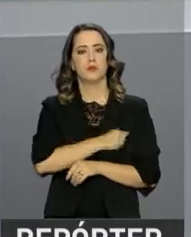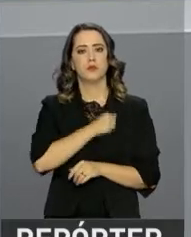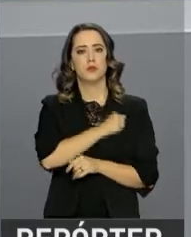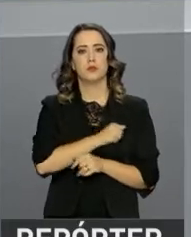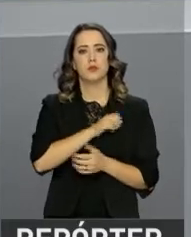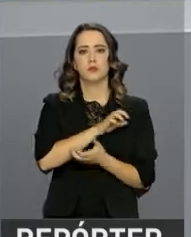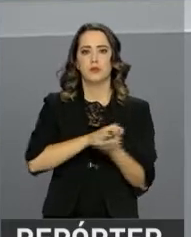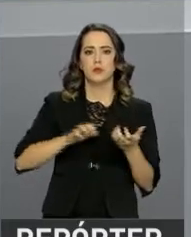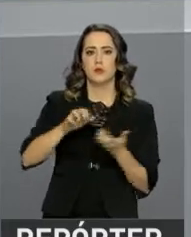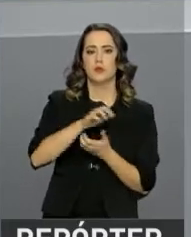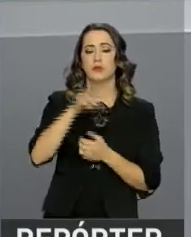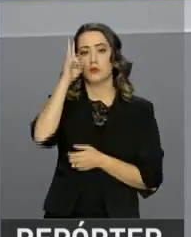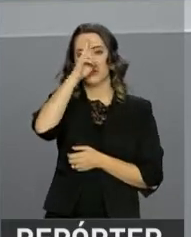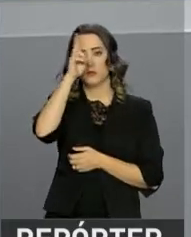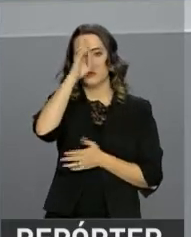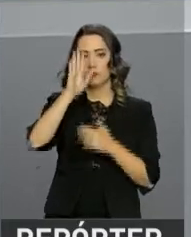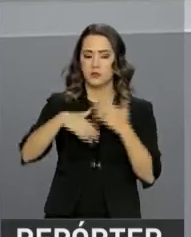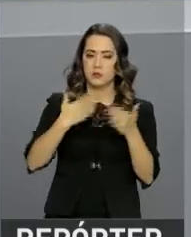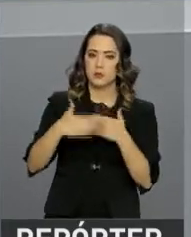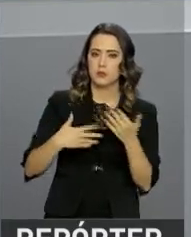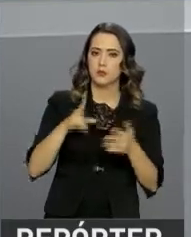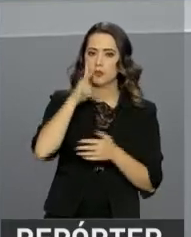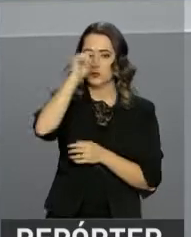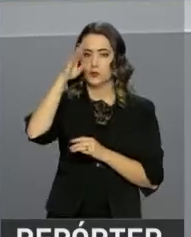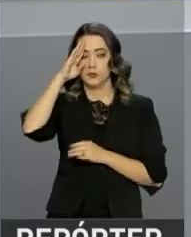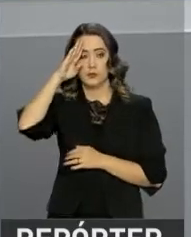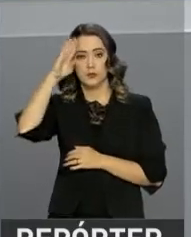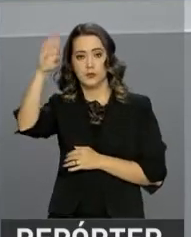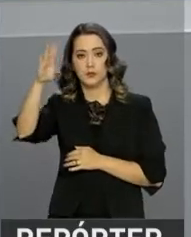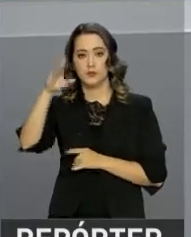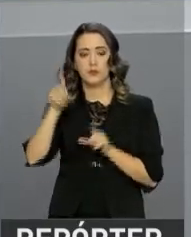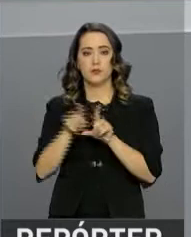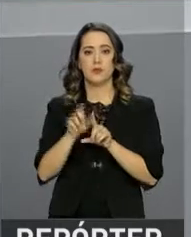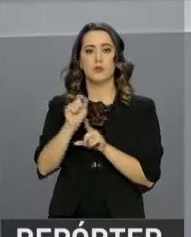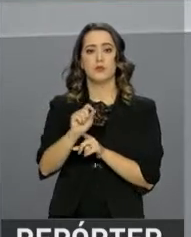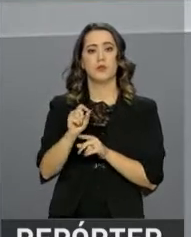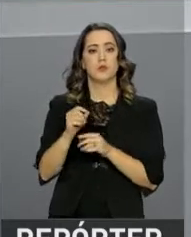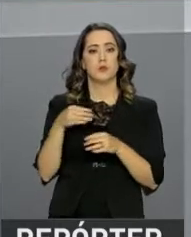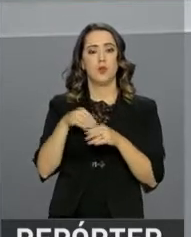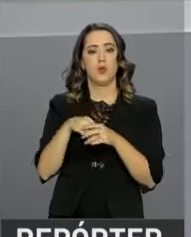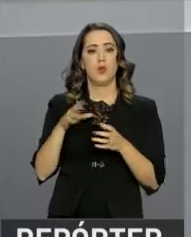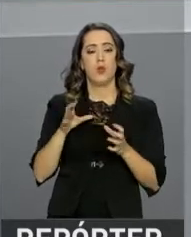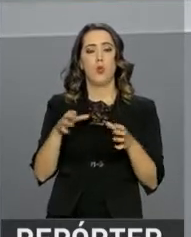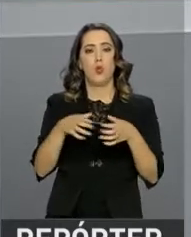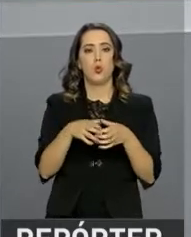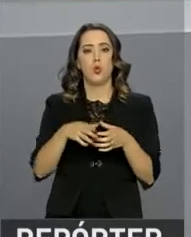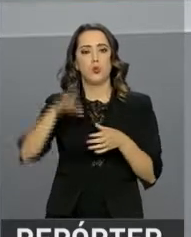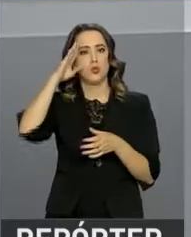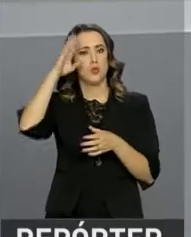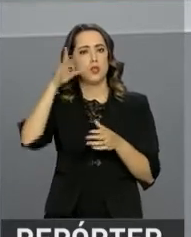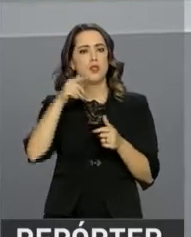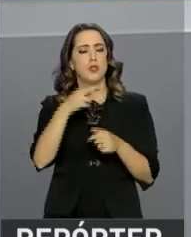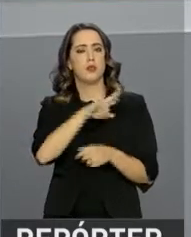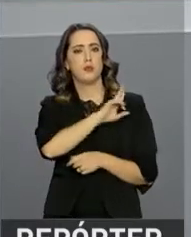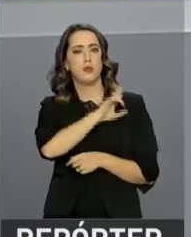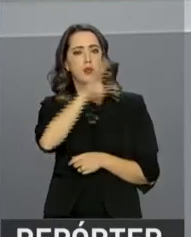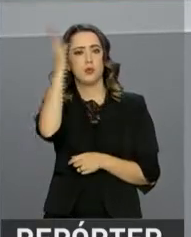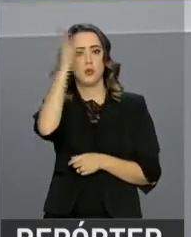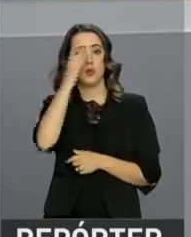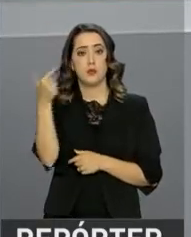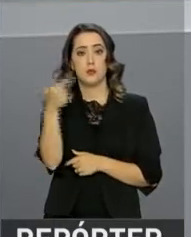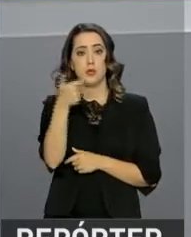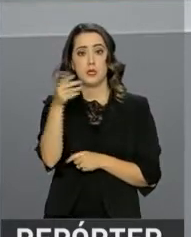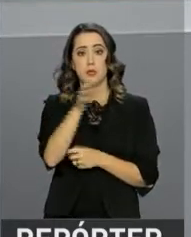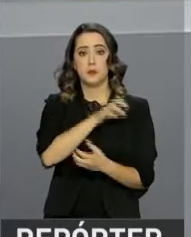Entre a Saudade e a Guerra relembra a trajetória da Força Expedicionária Brasileira, grupo militar que representou o Brasil na Segunda